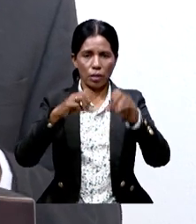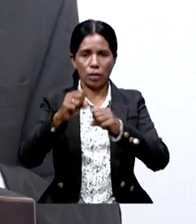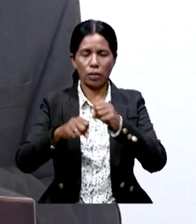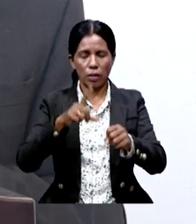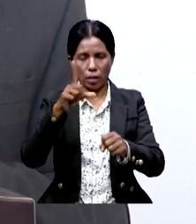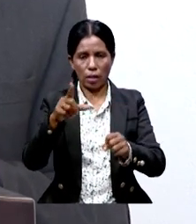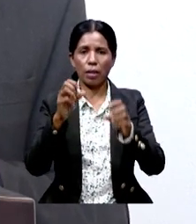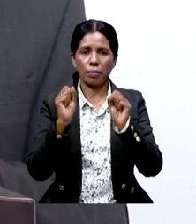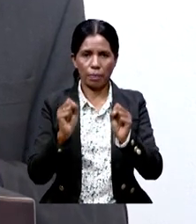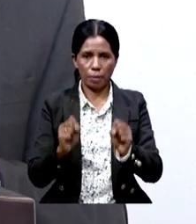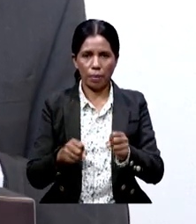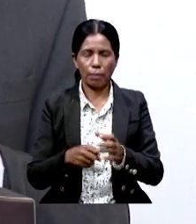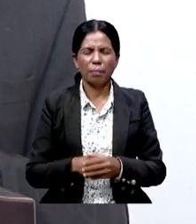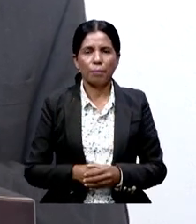Tununé,